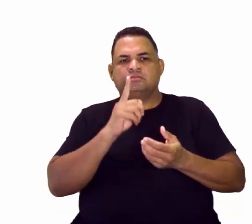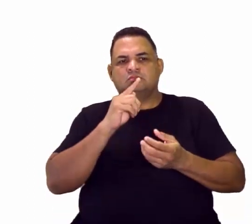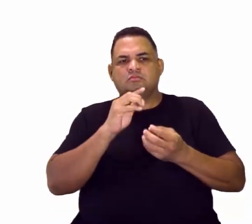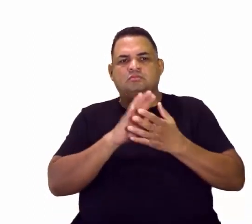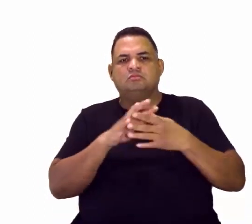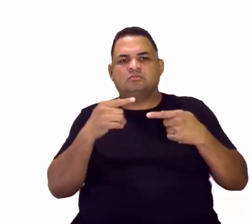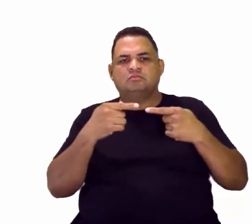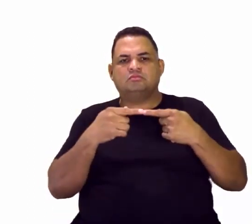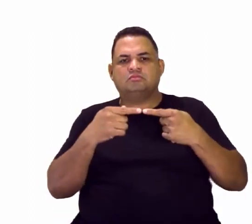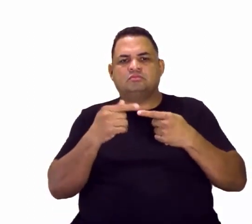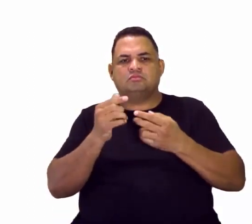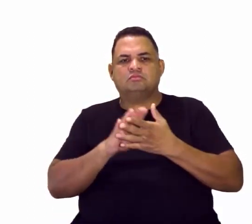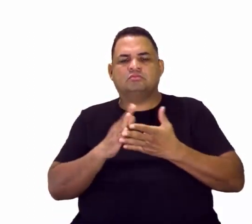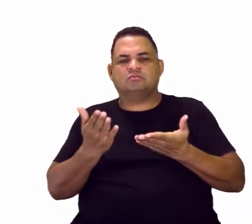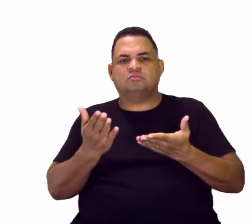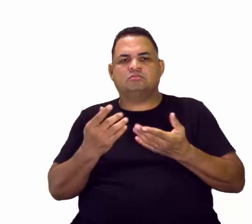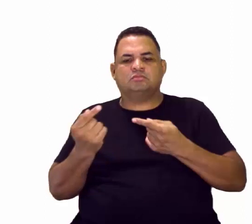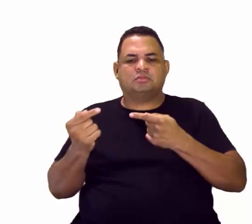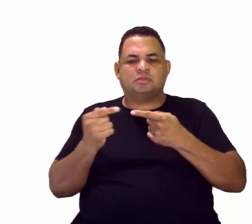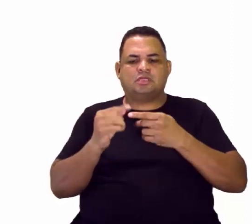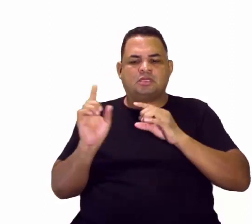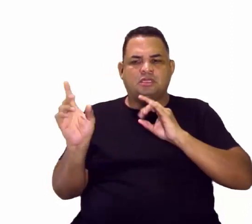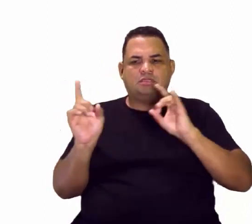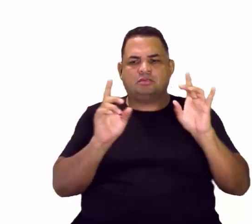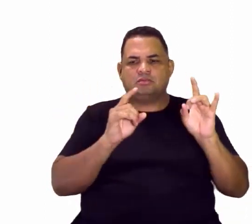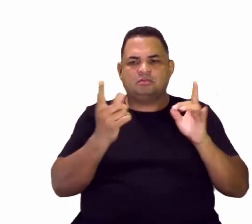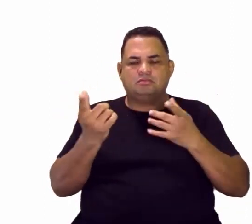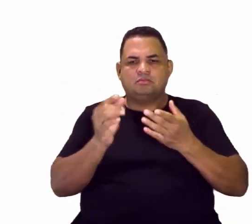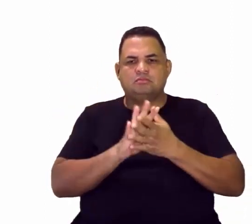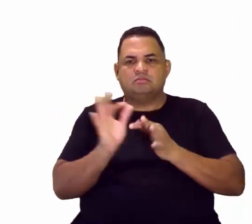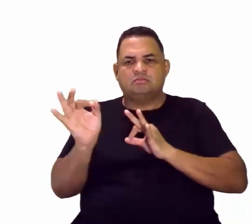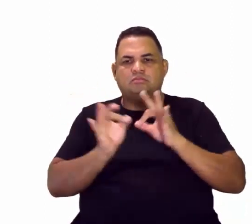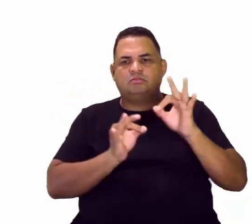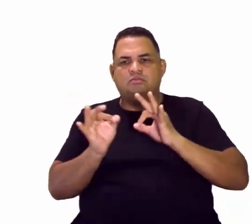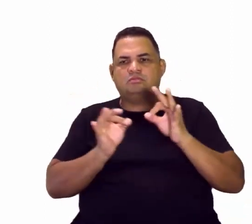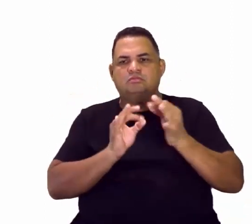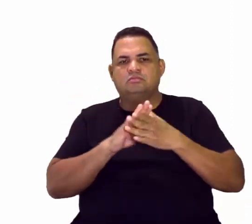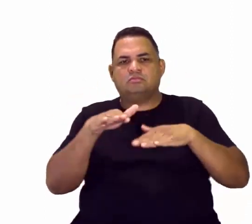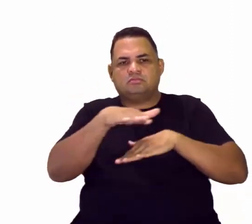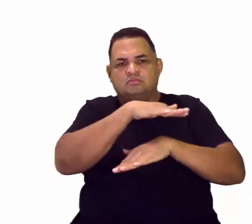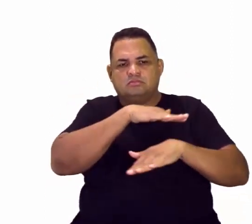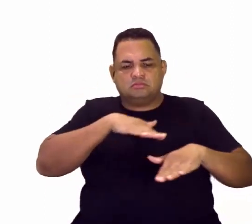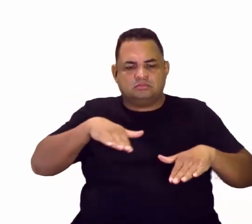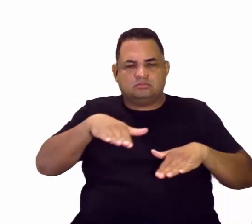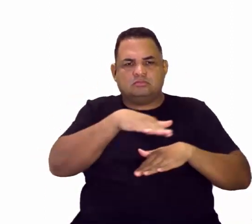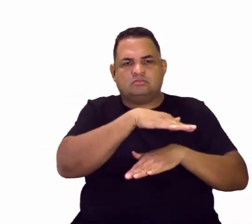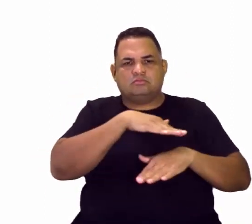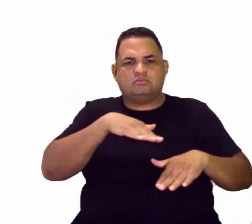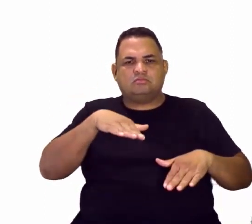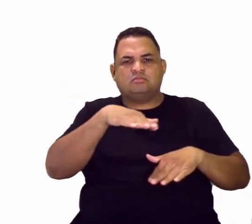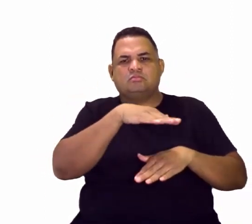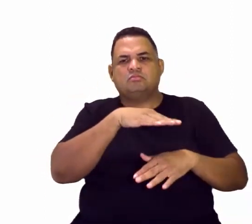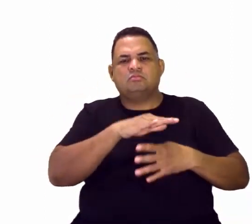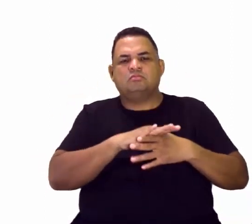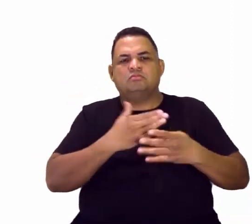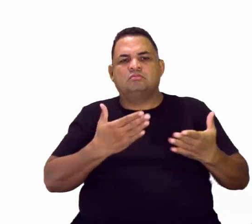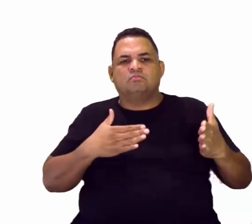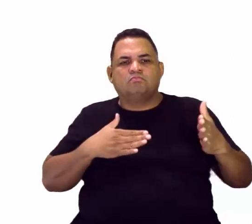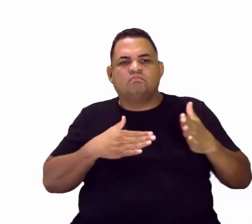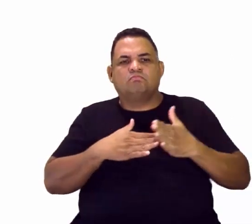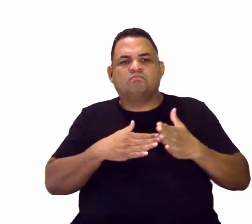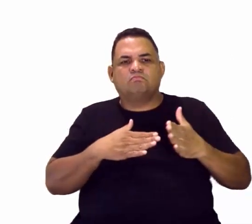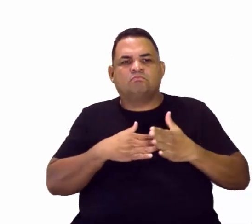água estão ligadas umas às outras, formando uma superfície. E essas superfícies,